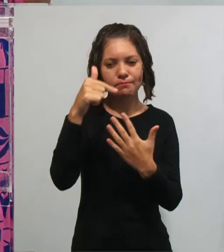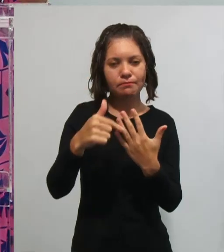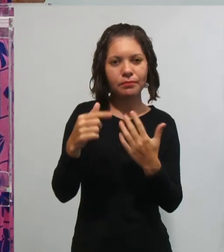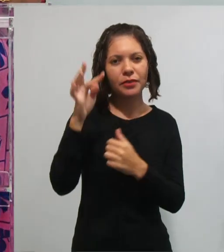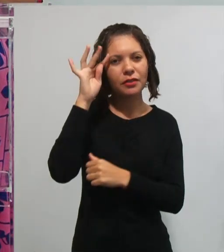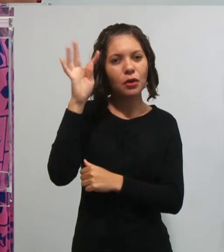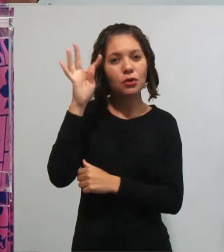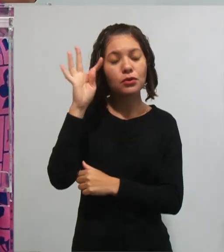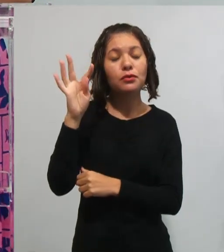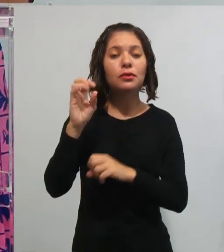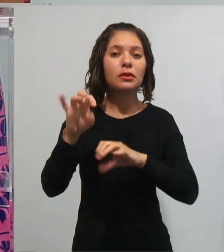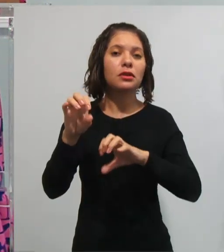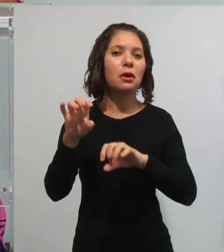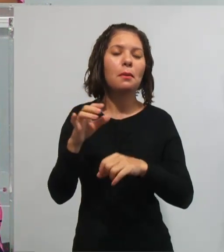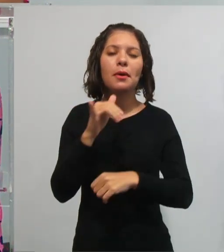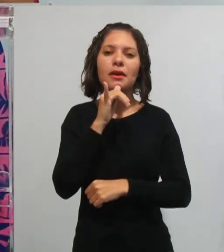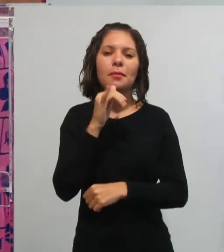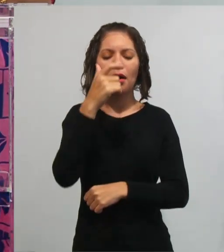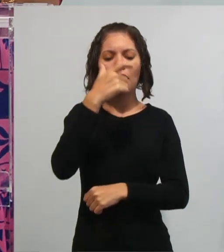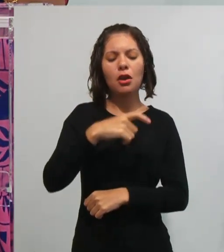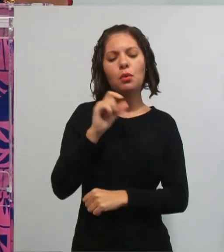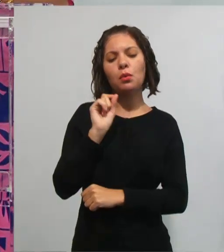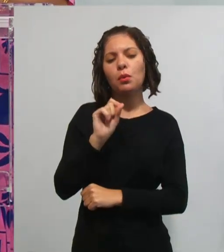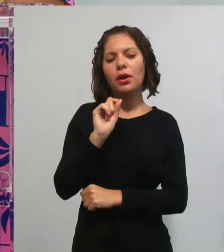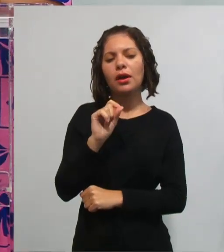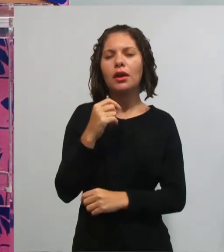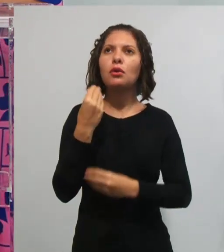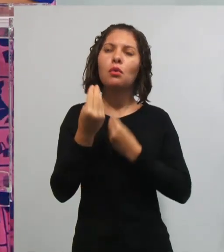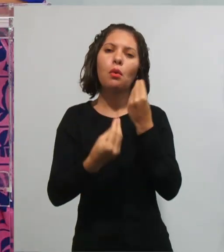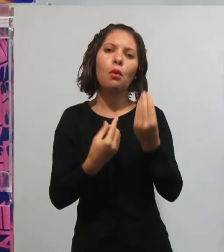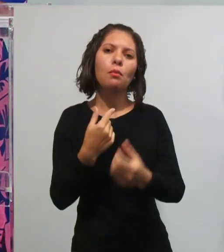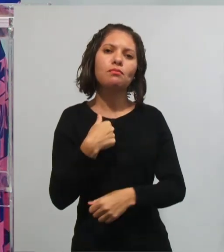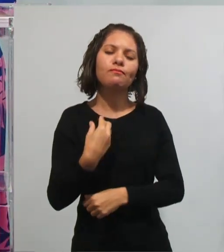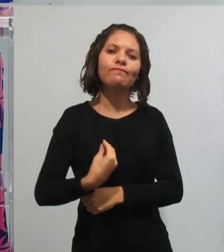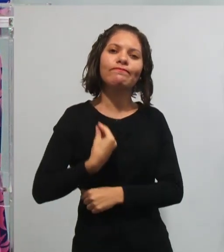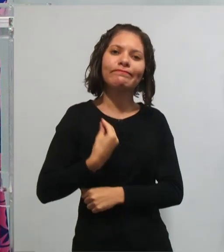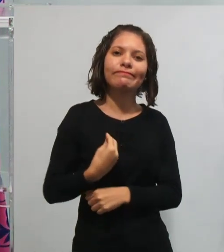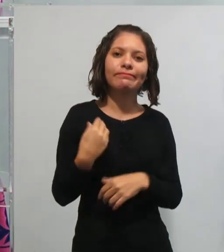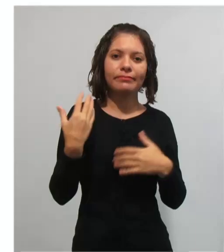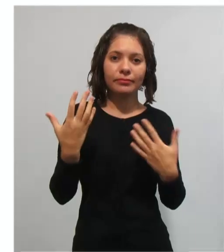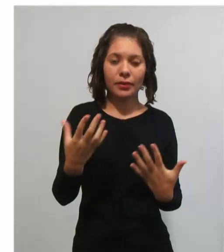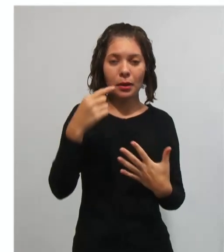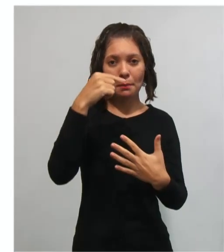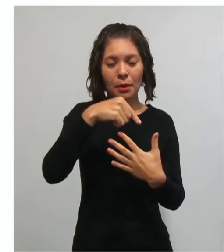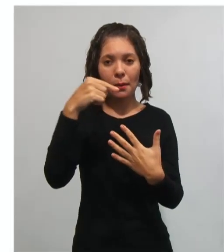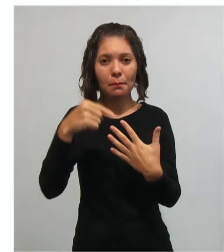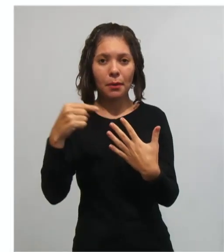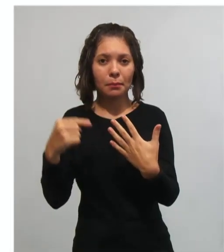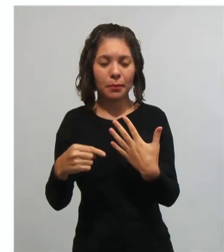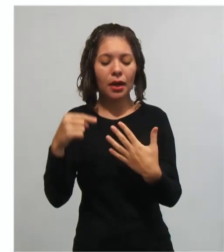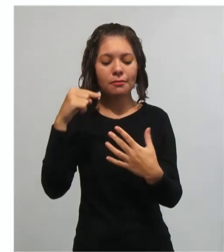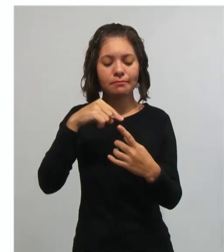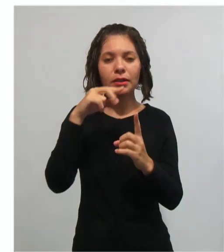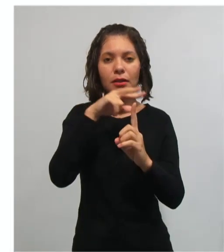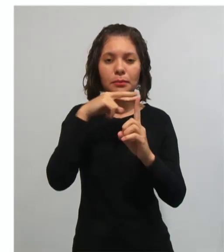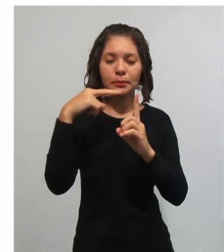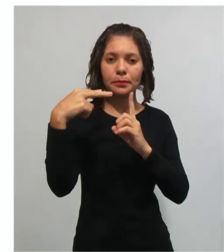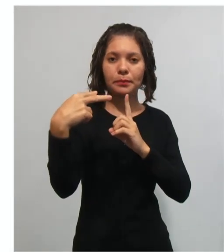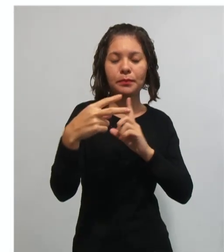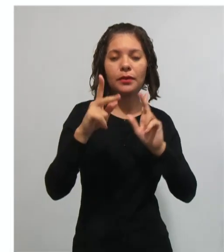para o aspecto metodológico, o aspecto prático, o aspecto ação didática. Claro que a gente sabe que os jesuítas,